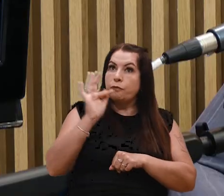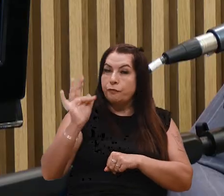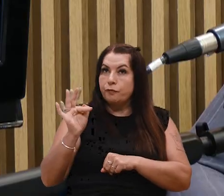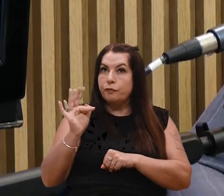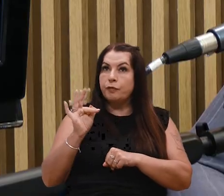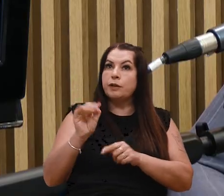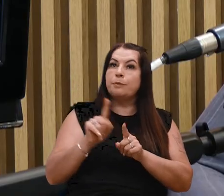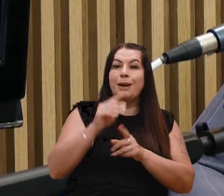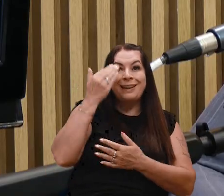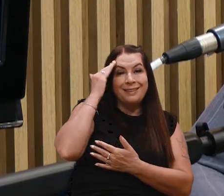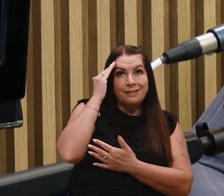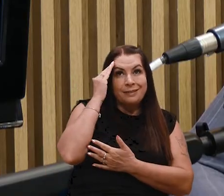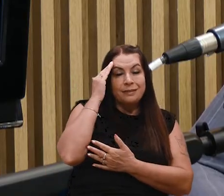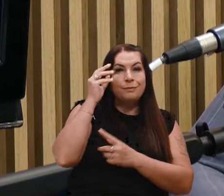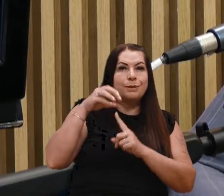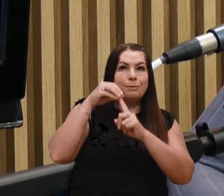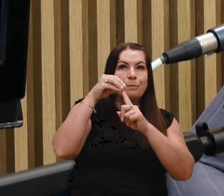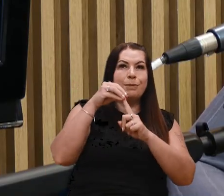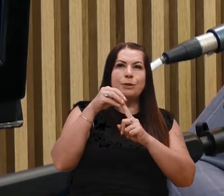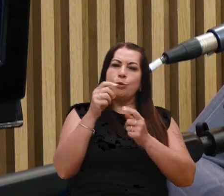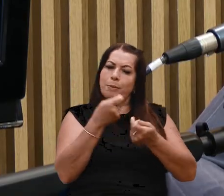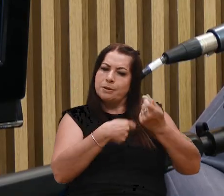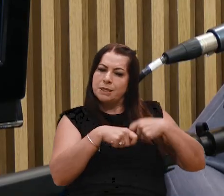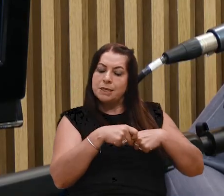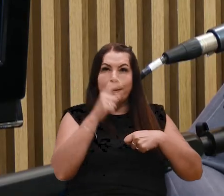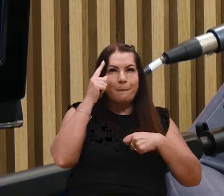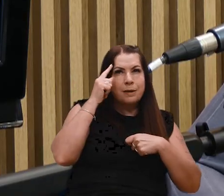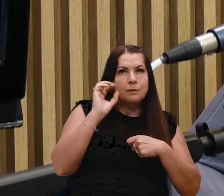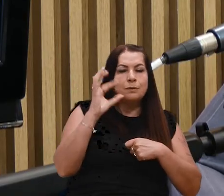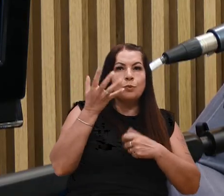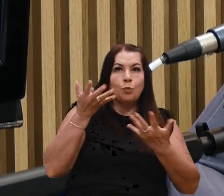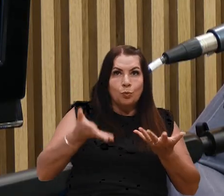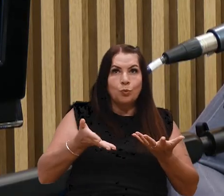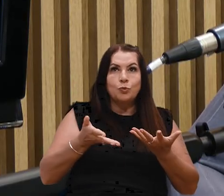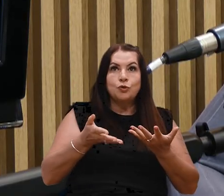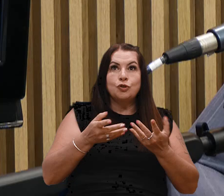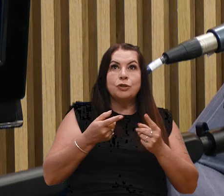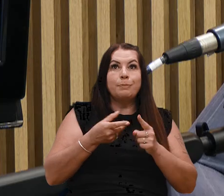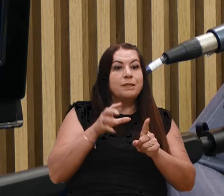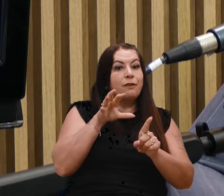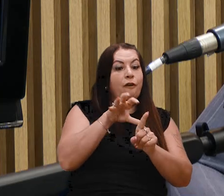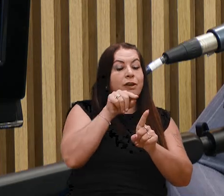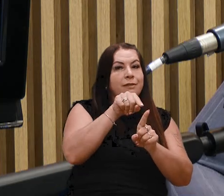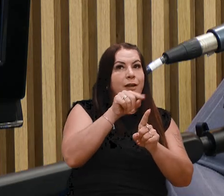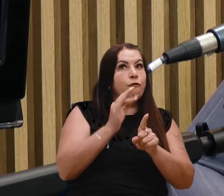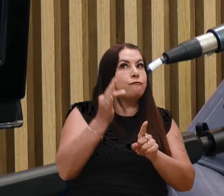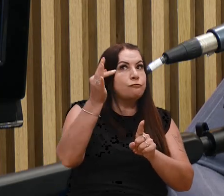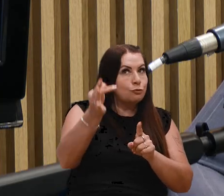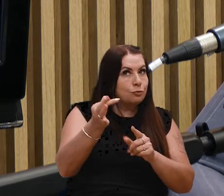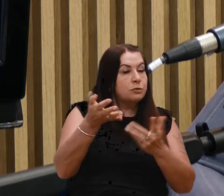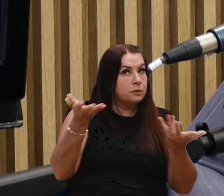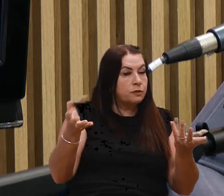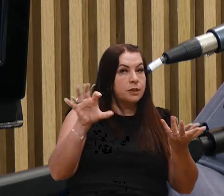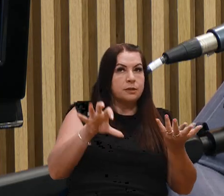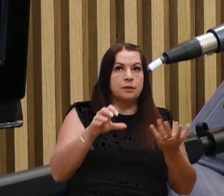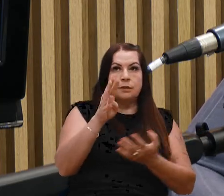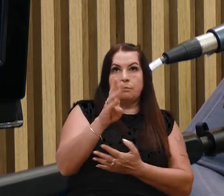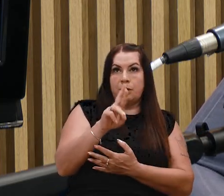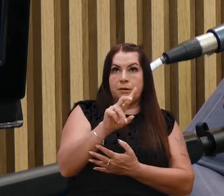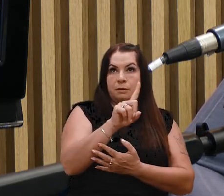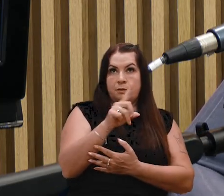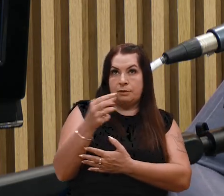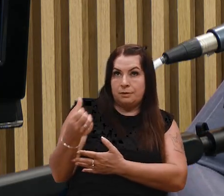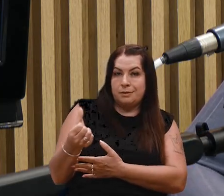para entender principalmente essa governança e tomar as decisões hoje, mas que vão afetar o nosso futuro. Se fosse assim, né, a